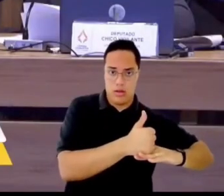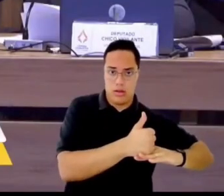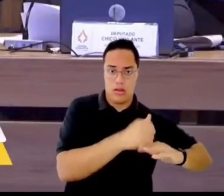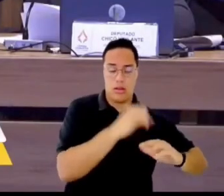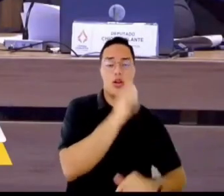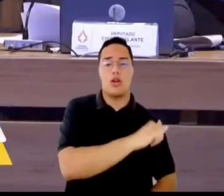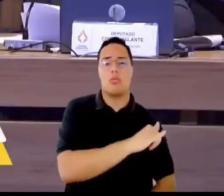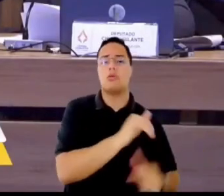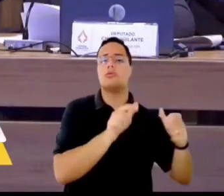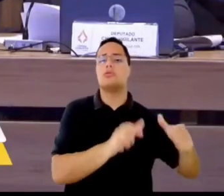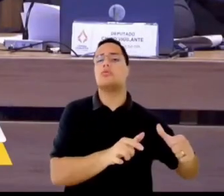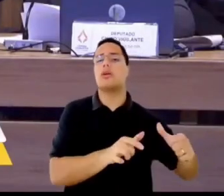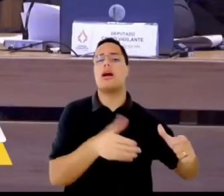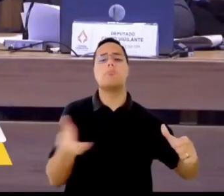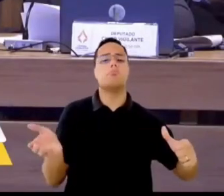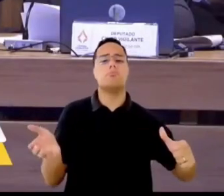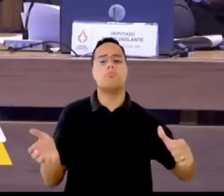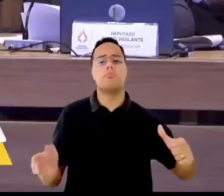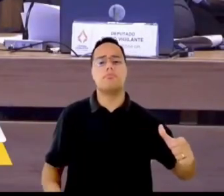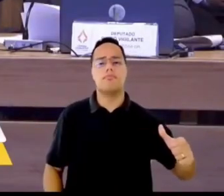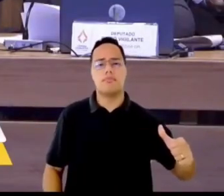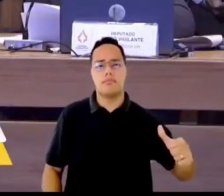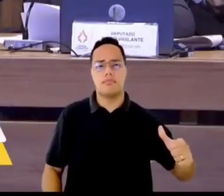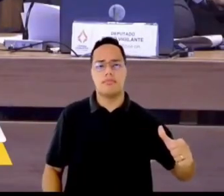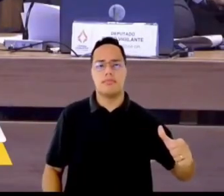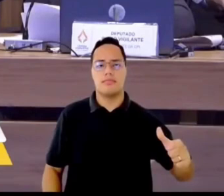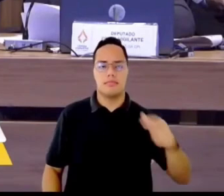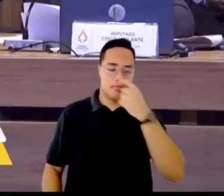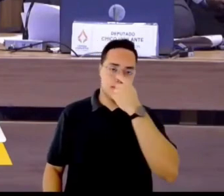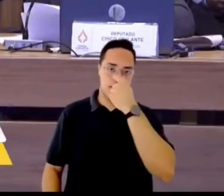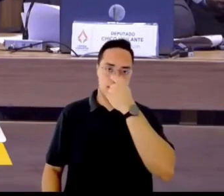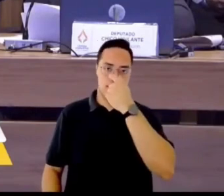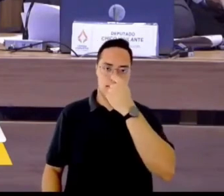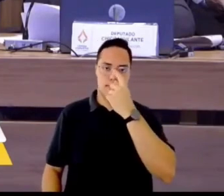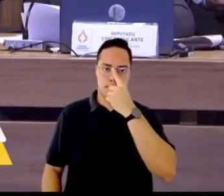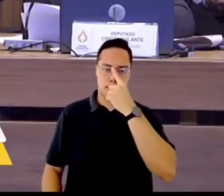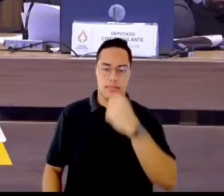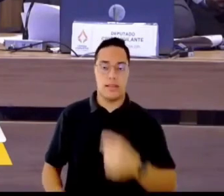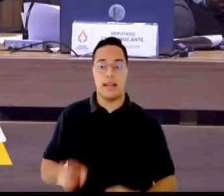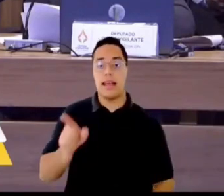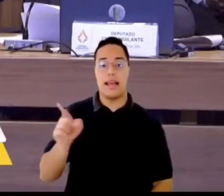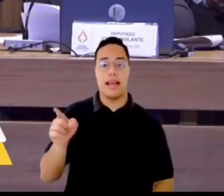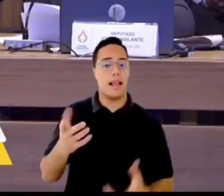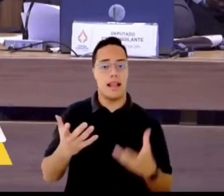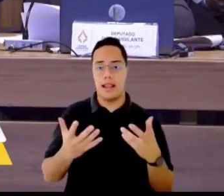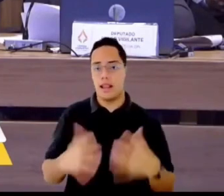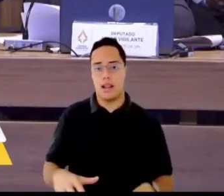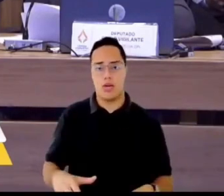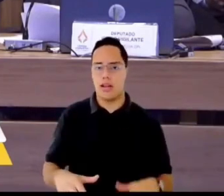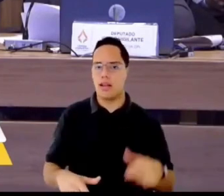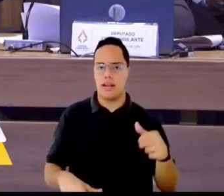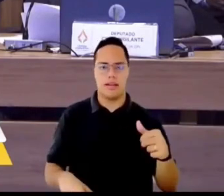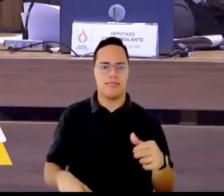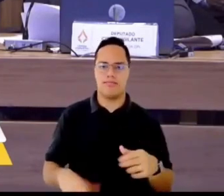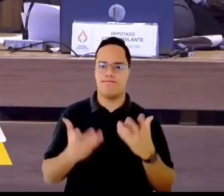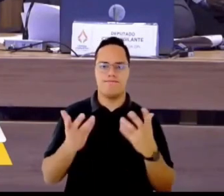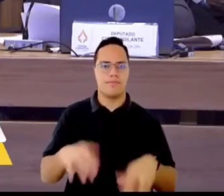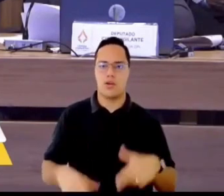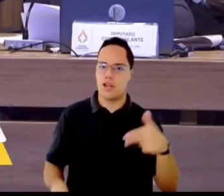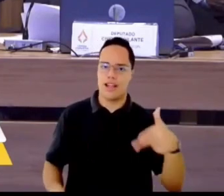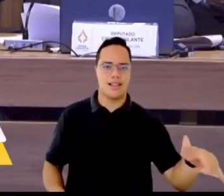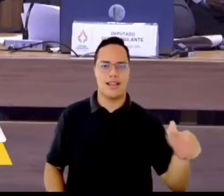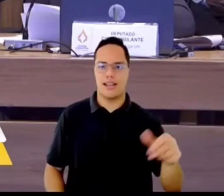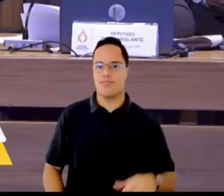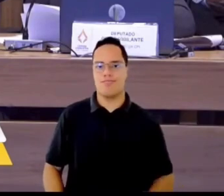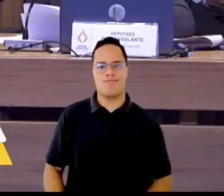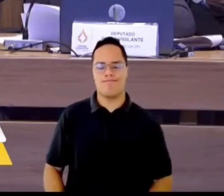aeroporto que o senhor desembarcou ele? Ele não... Aí é que está, excelência. Ele não queria mais desembarcar do veículo. Eu insistia em